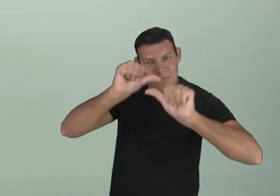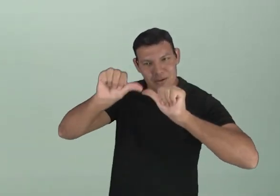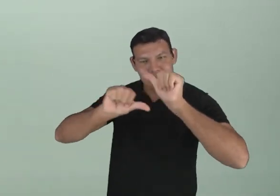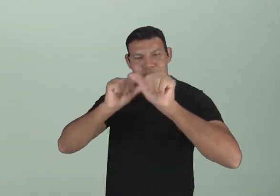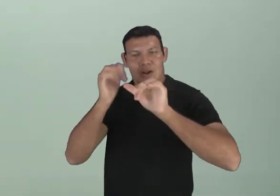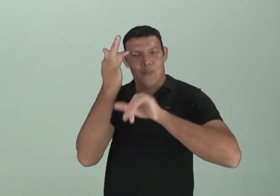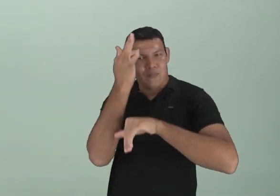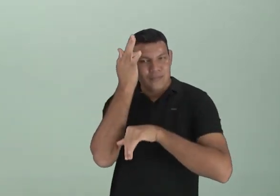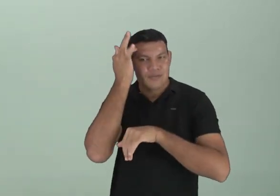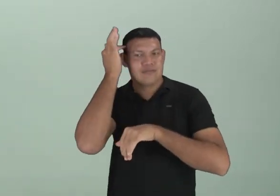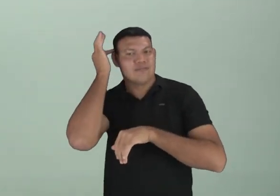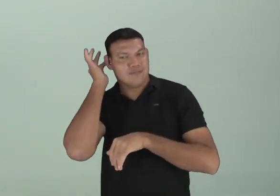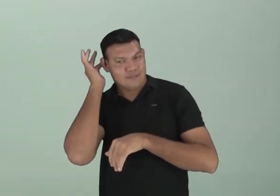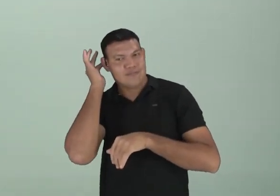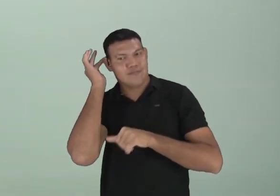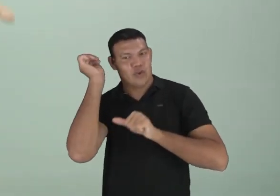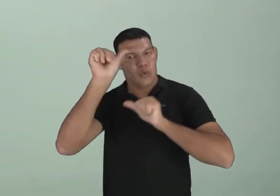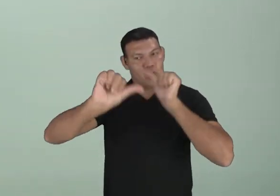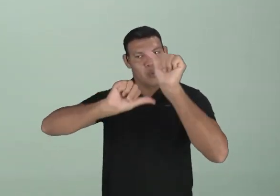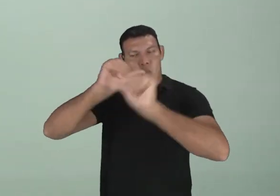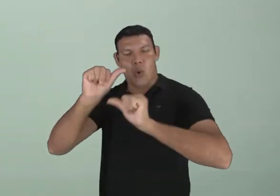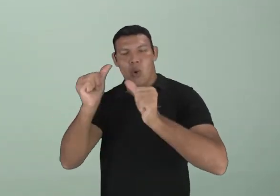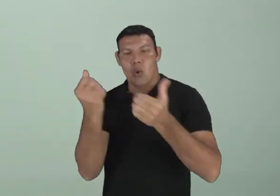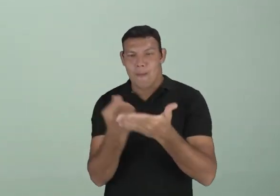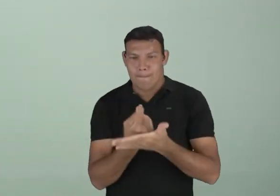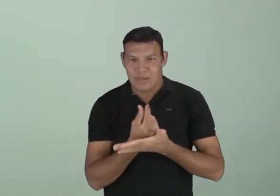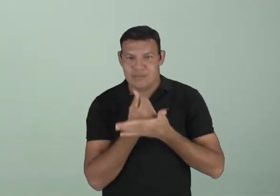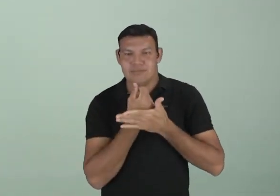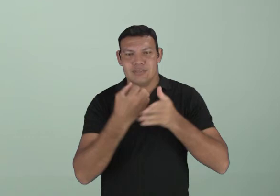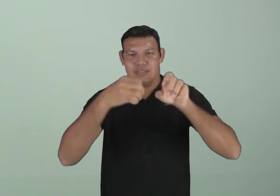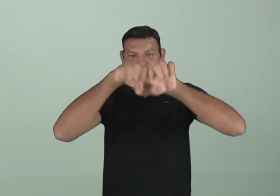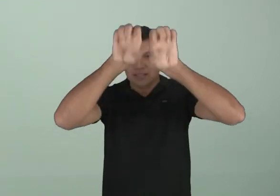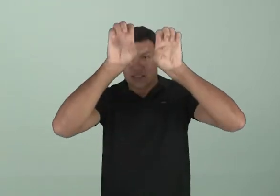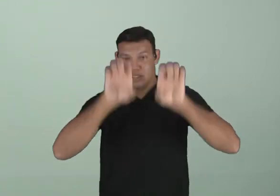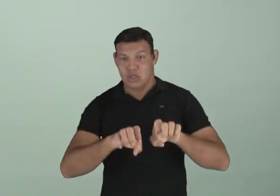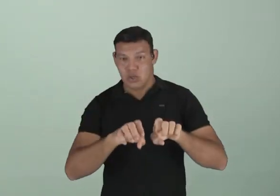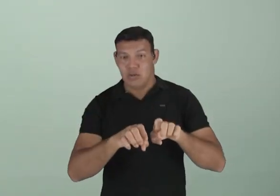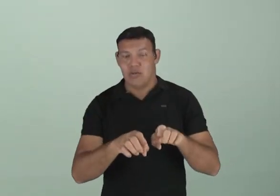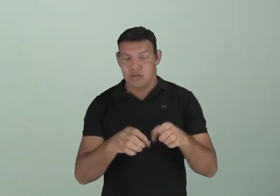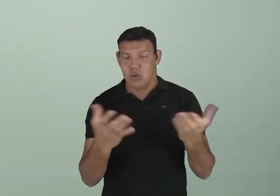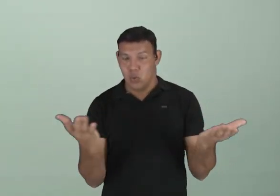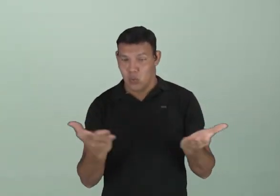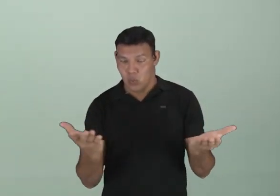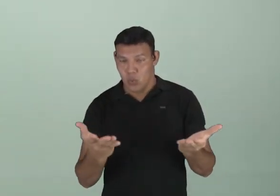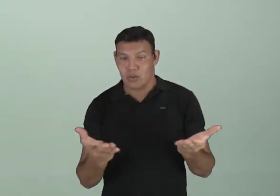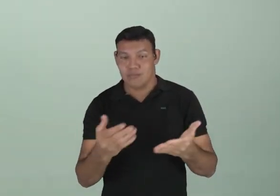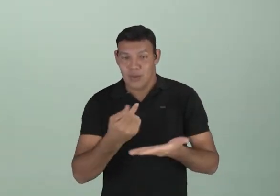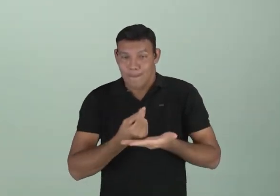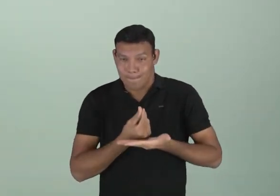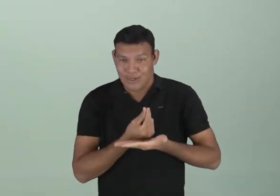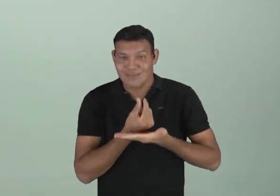do feudalismo para o capitalismo. Na estrutura do atual modo de produção